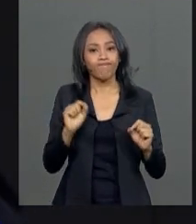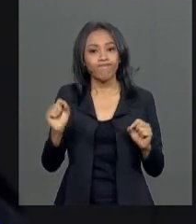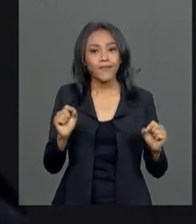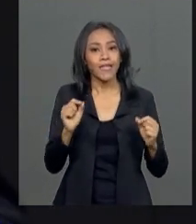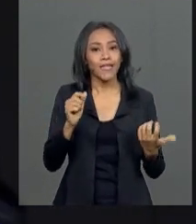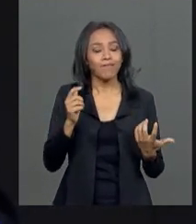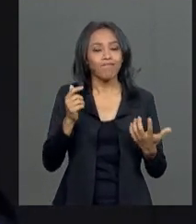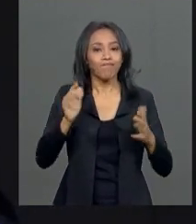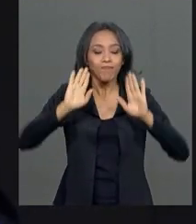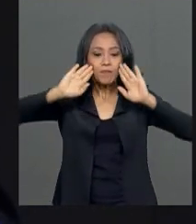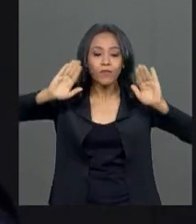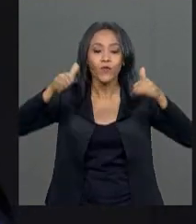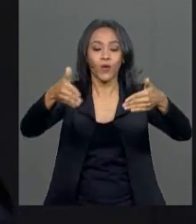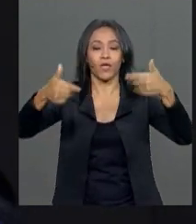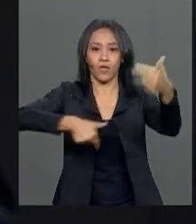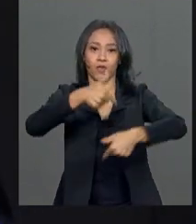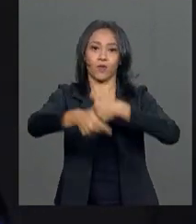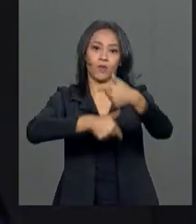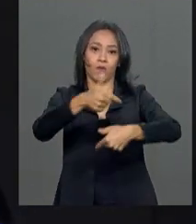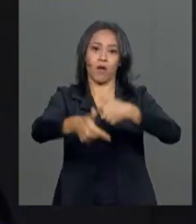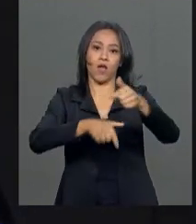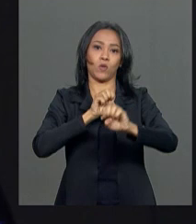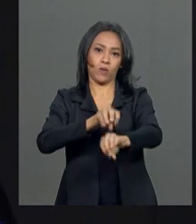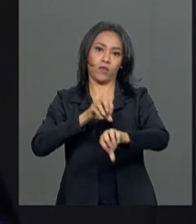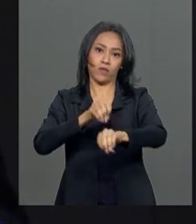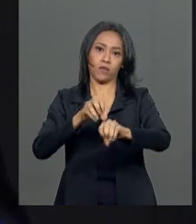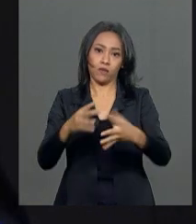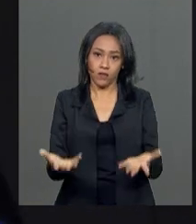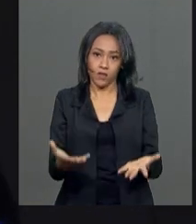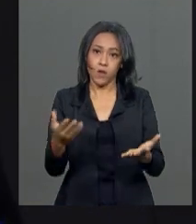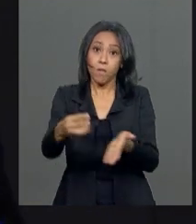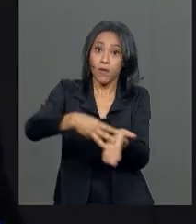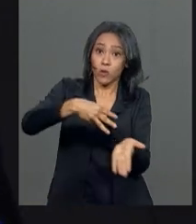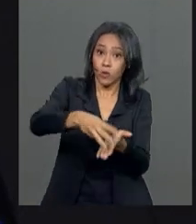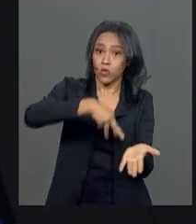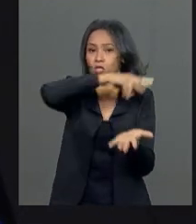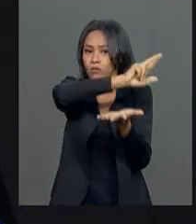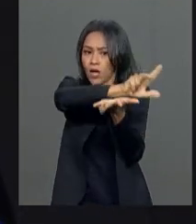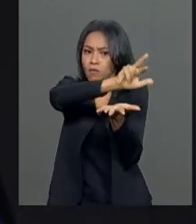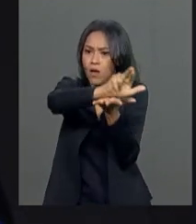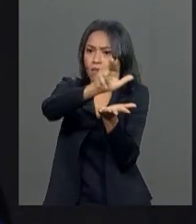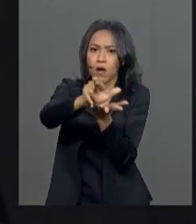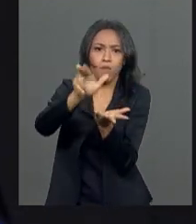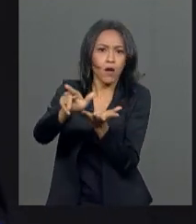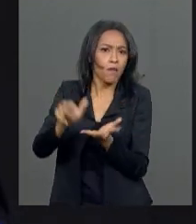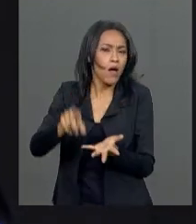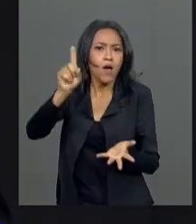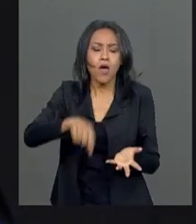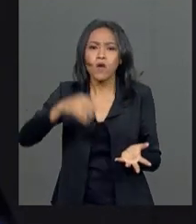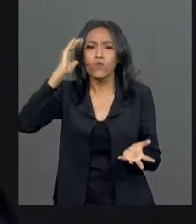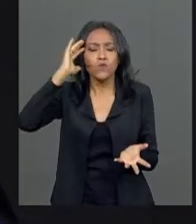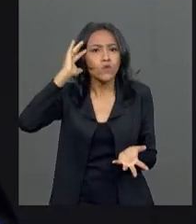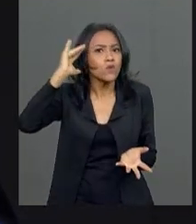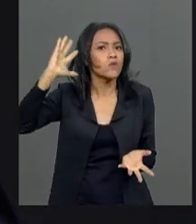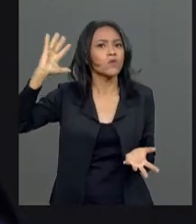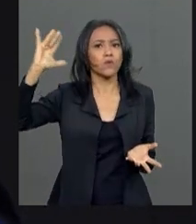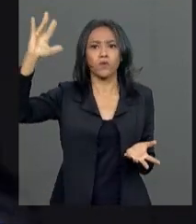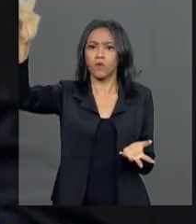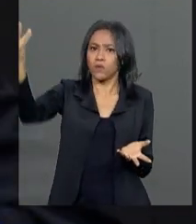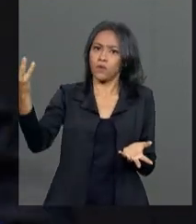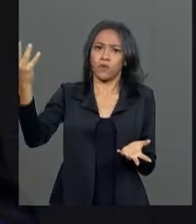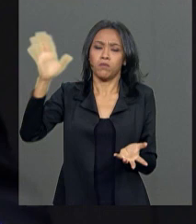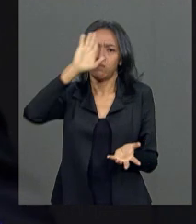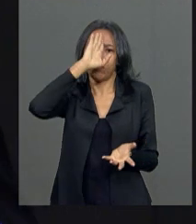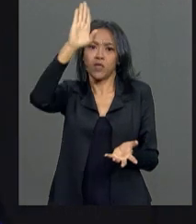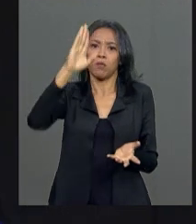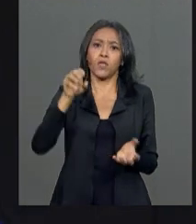que é uma coisa que a gente persegue, metodologias ativas de ensino, que são hoje sonho de consumo, especialmente para a educação